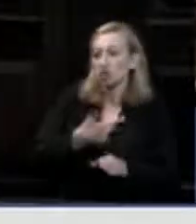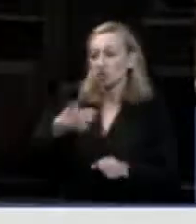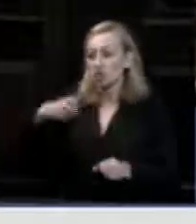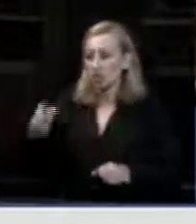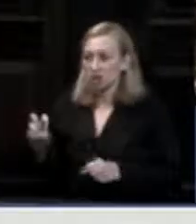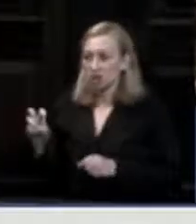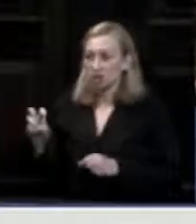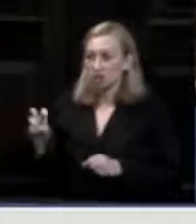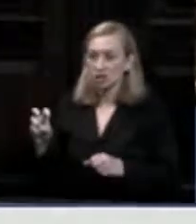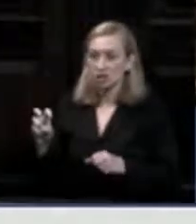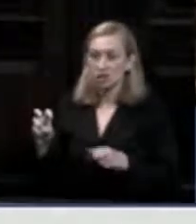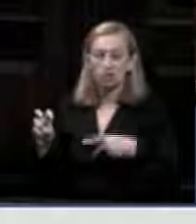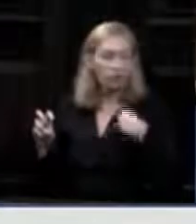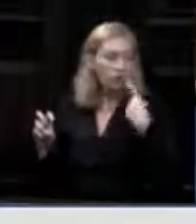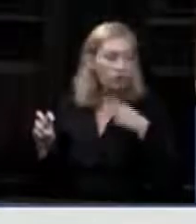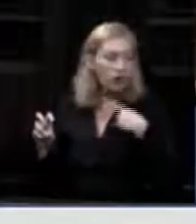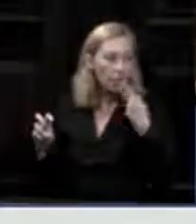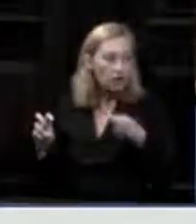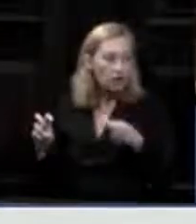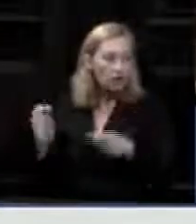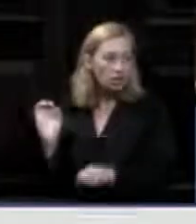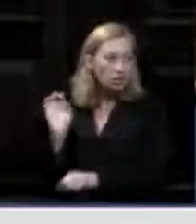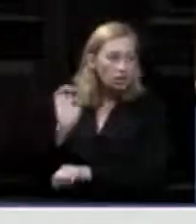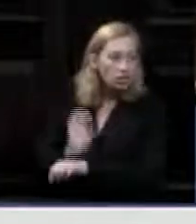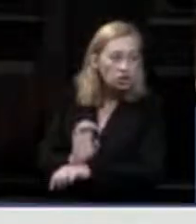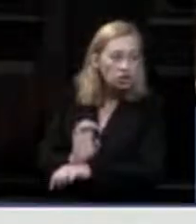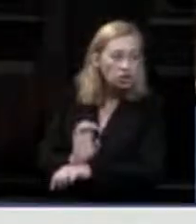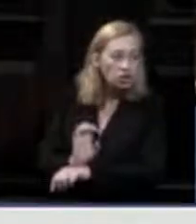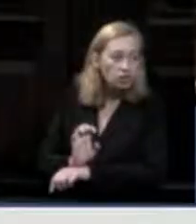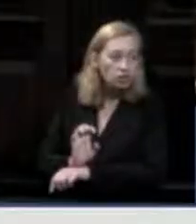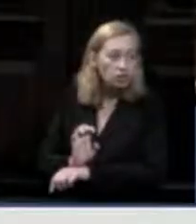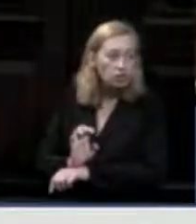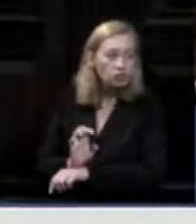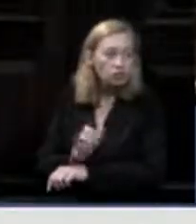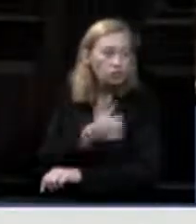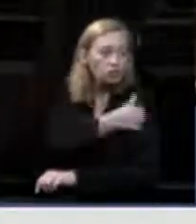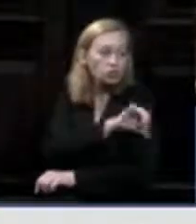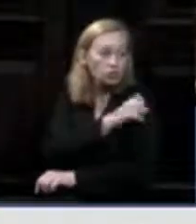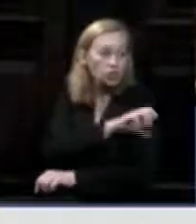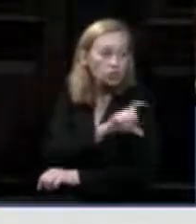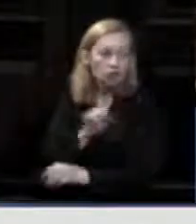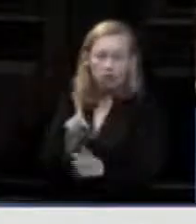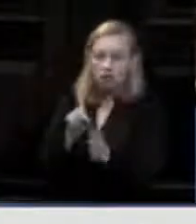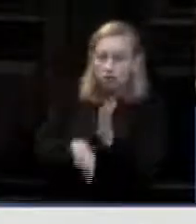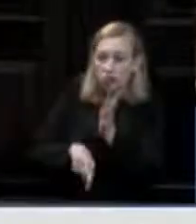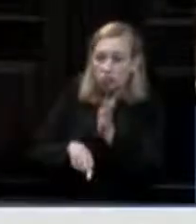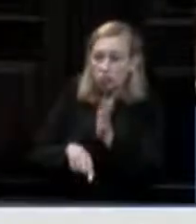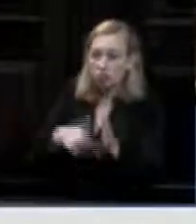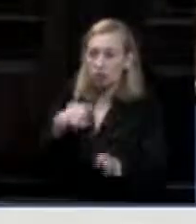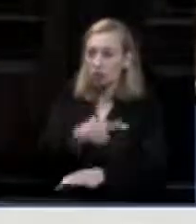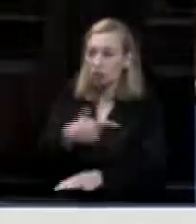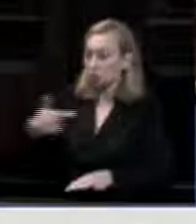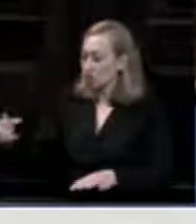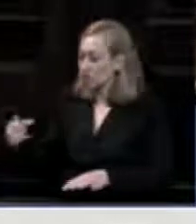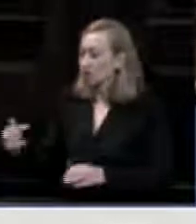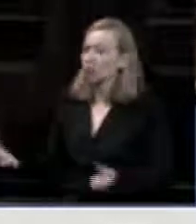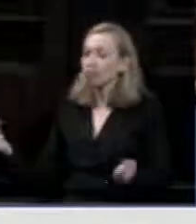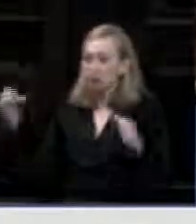alerta foi o estado do Rio vem caindo, em 2017 conseguiu ser ainda